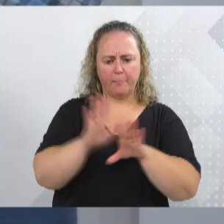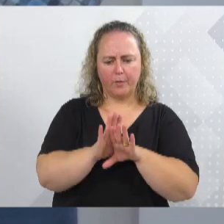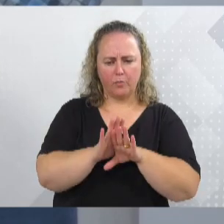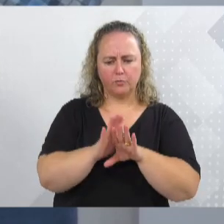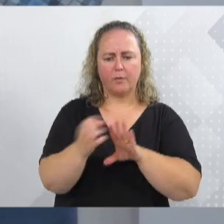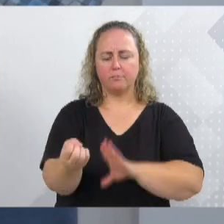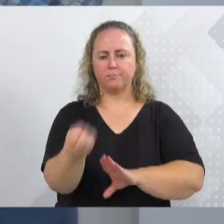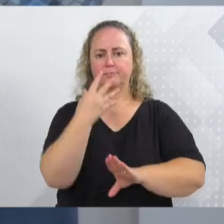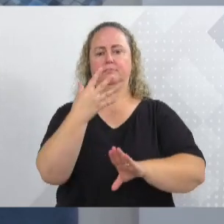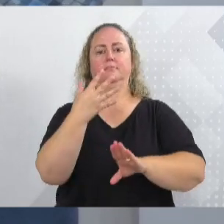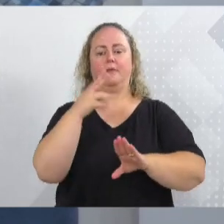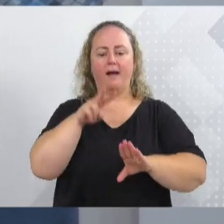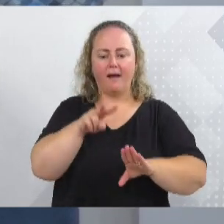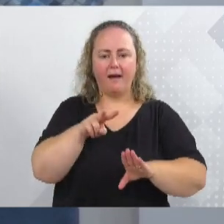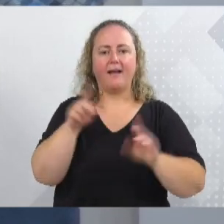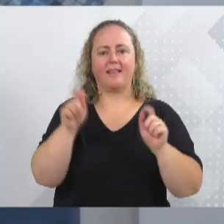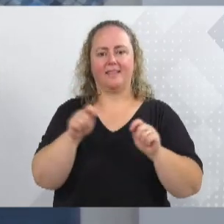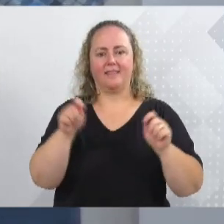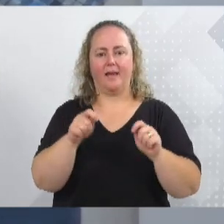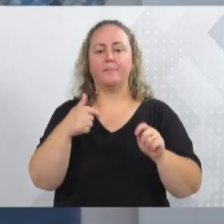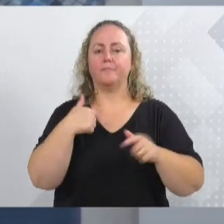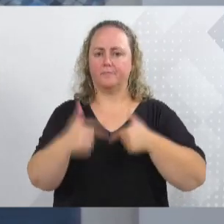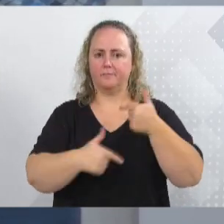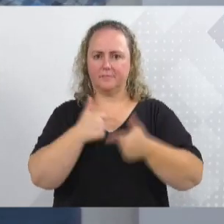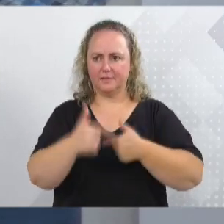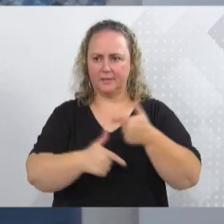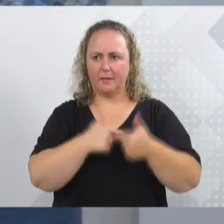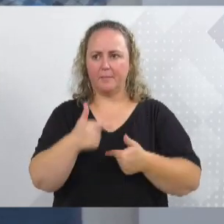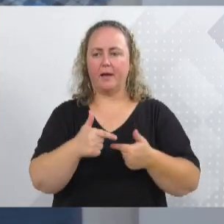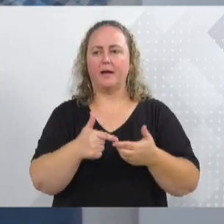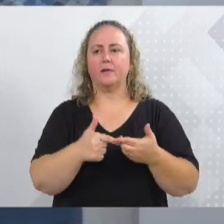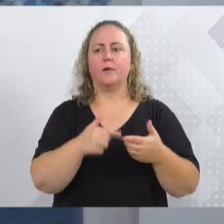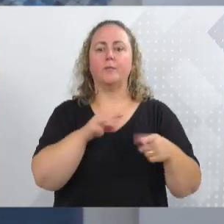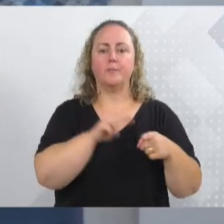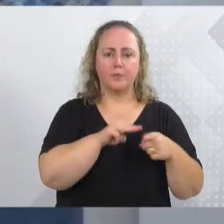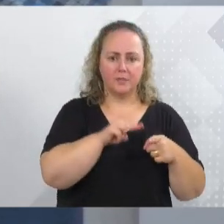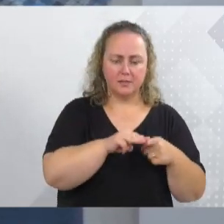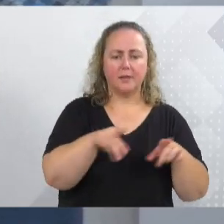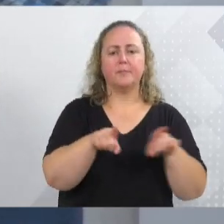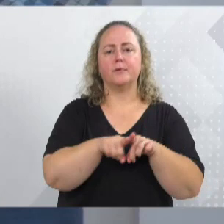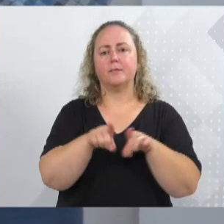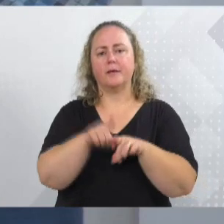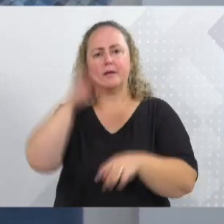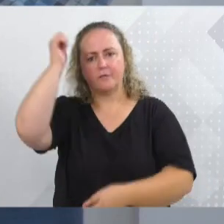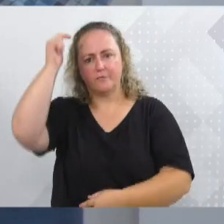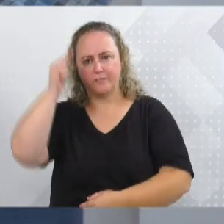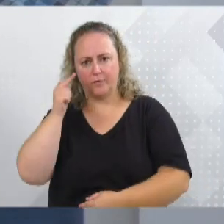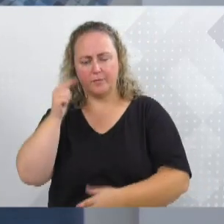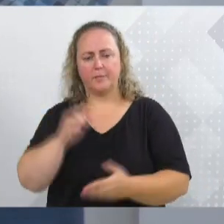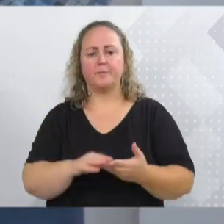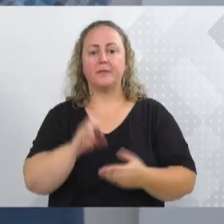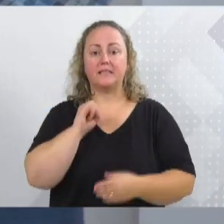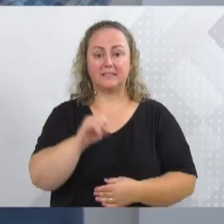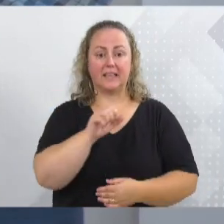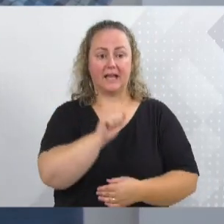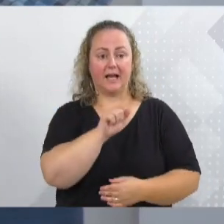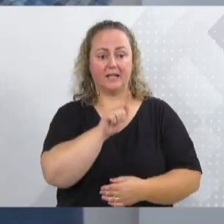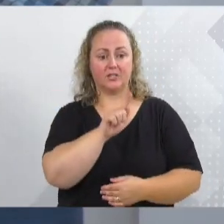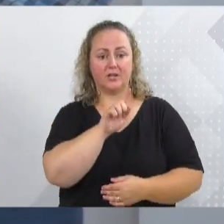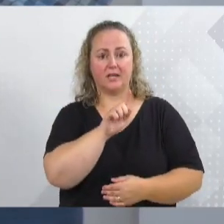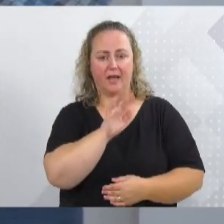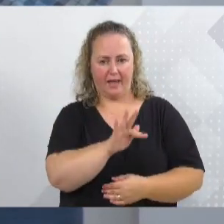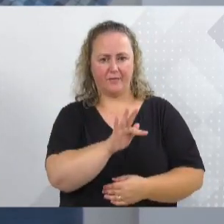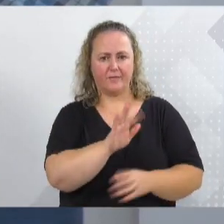Então, eu vejo que eu também trabalho na rede, além de trabalhar na FURB, e quando a gente coloca um paciente pelo ambulatório, pelo AGF da